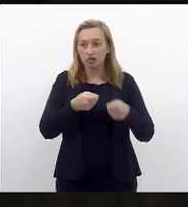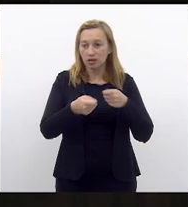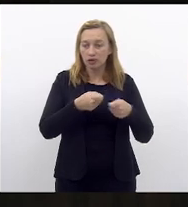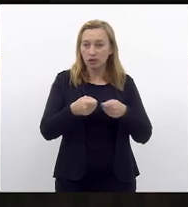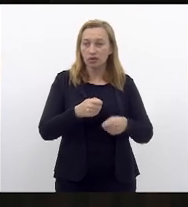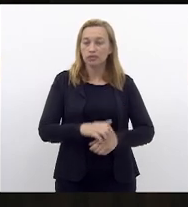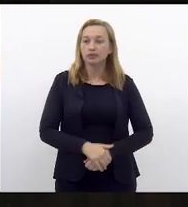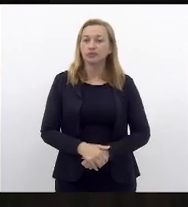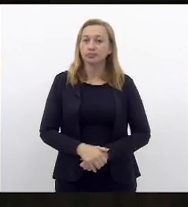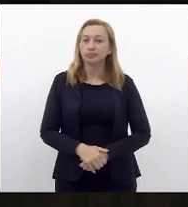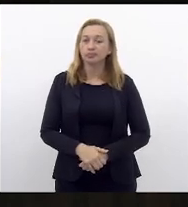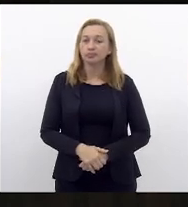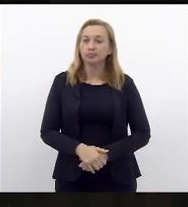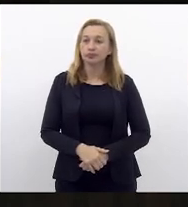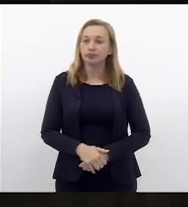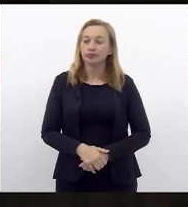Saneamento.